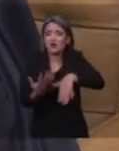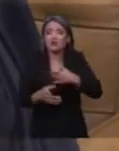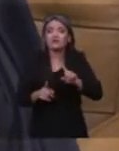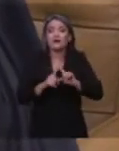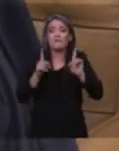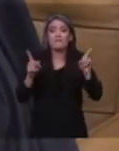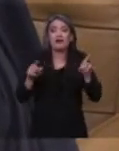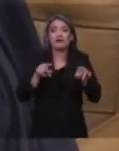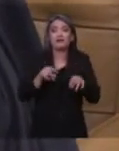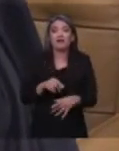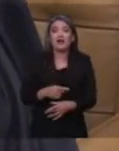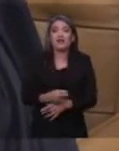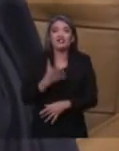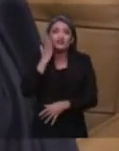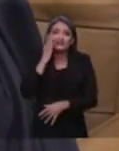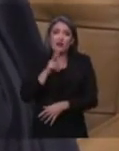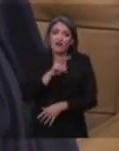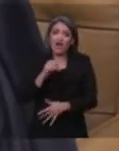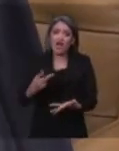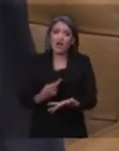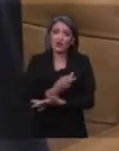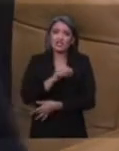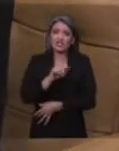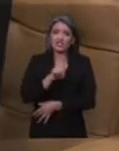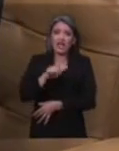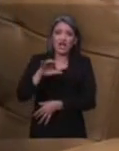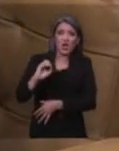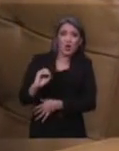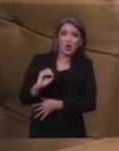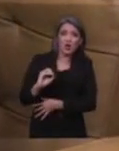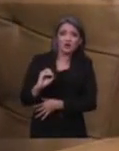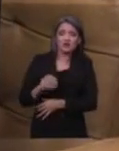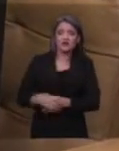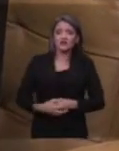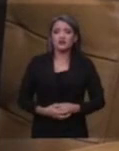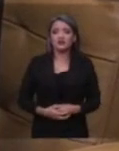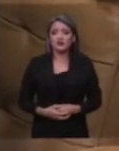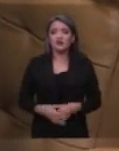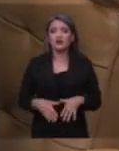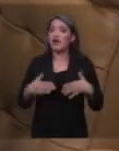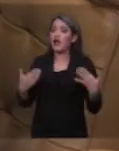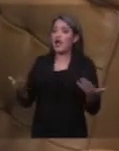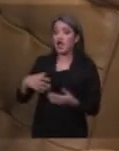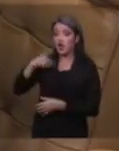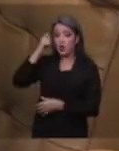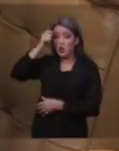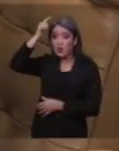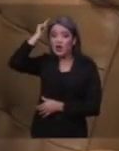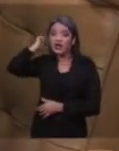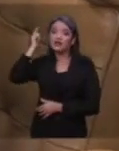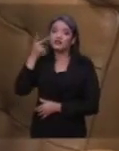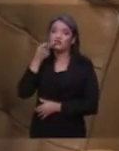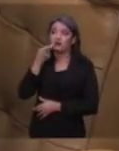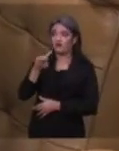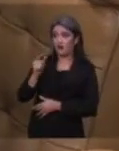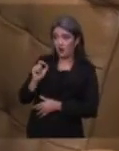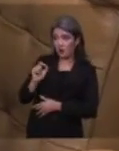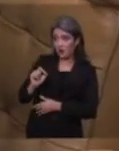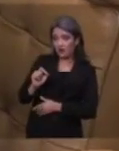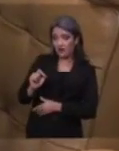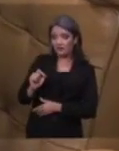uma GLO. E aí o ministro Alexandre coloca muito bem. Imagine que esses fatos tivessem